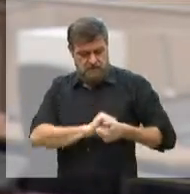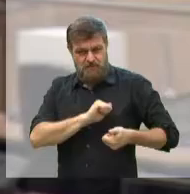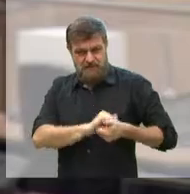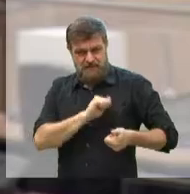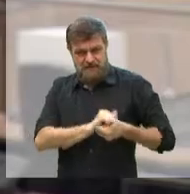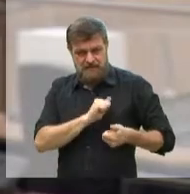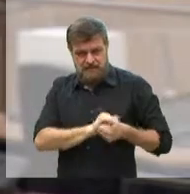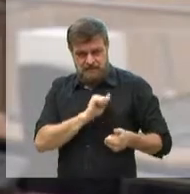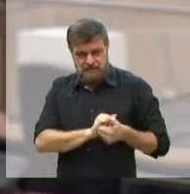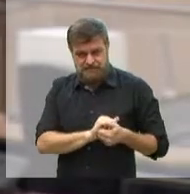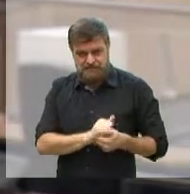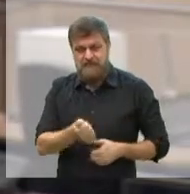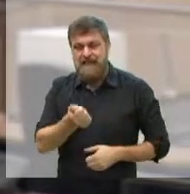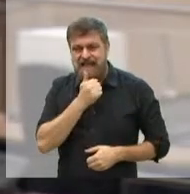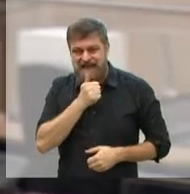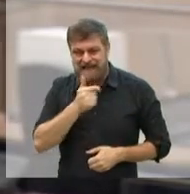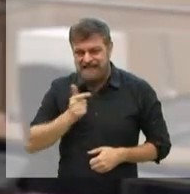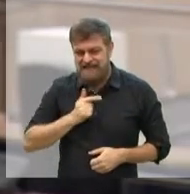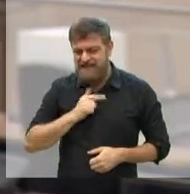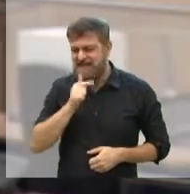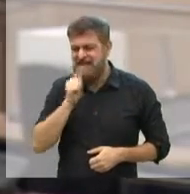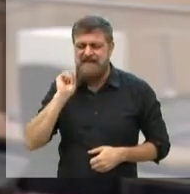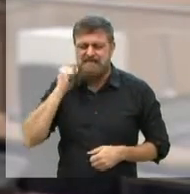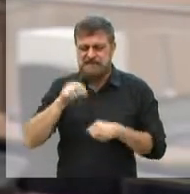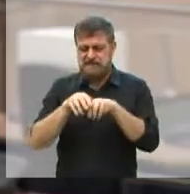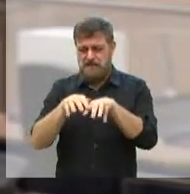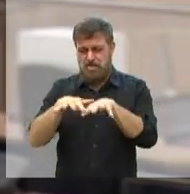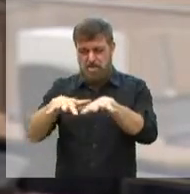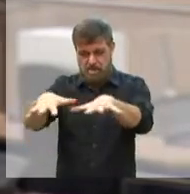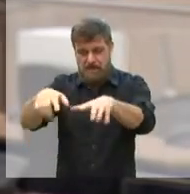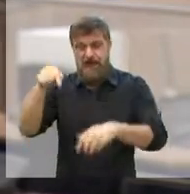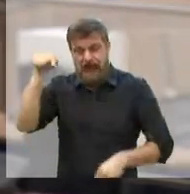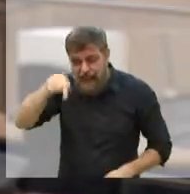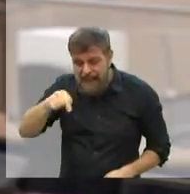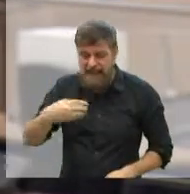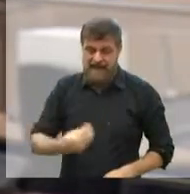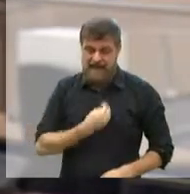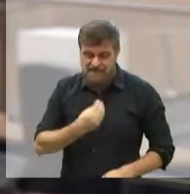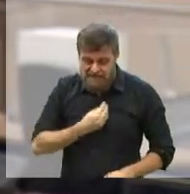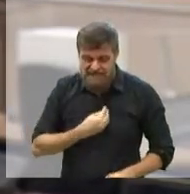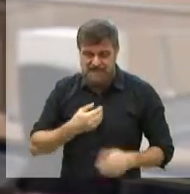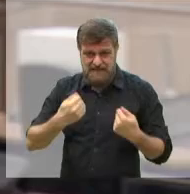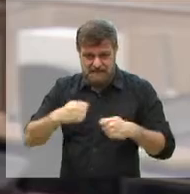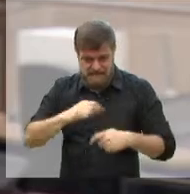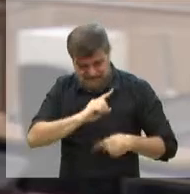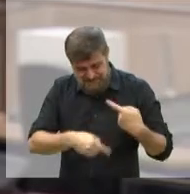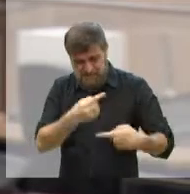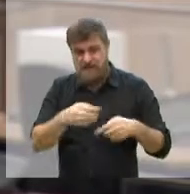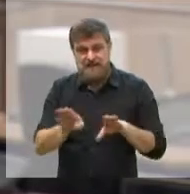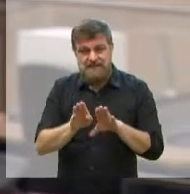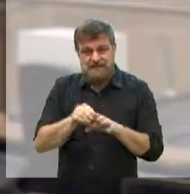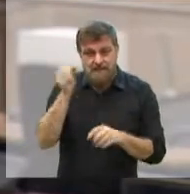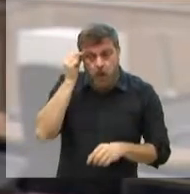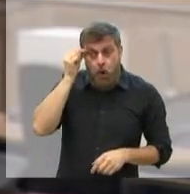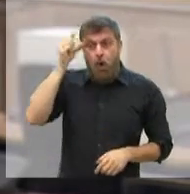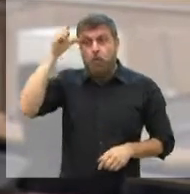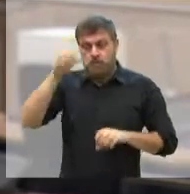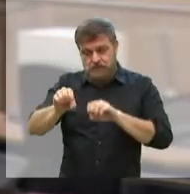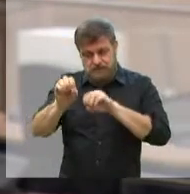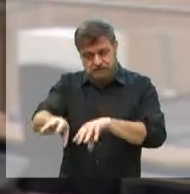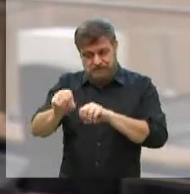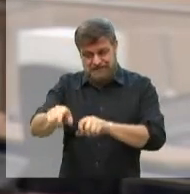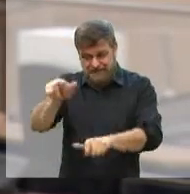lá onde ainda tem esgoto correndo, lá na beira do córrego, levar a cultura e levar a educação para aqueles que